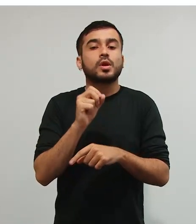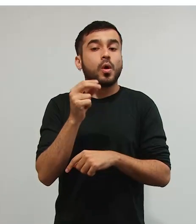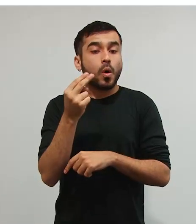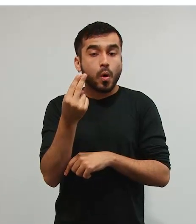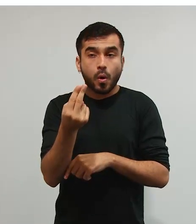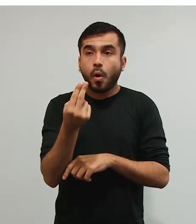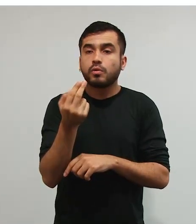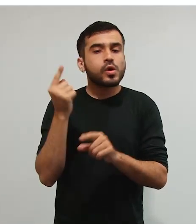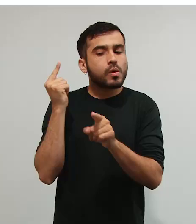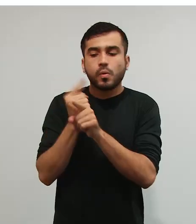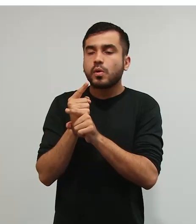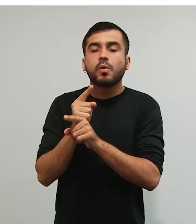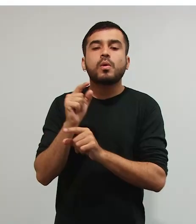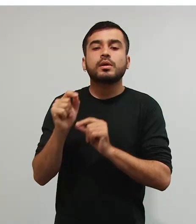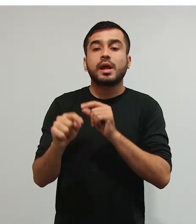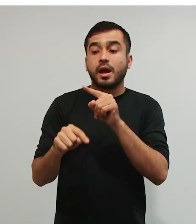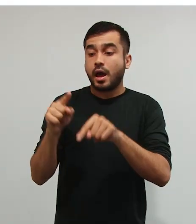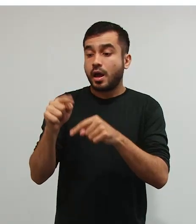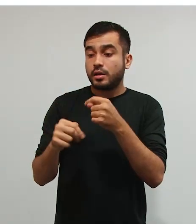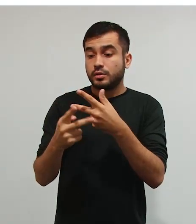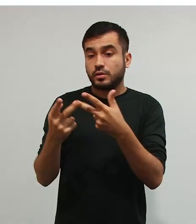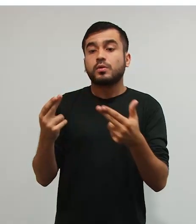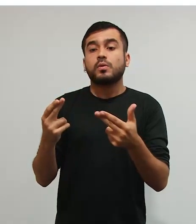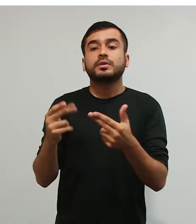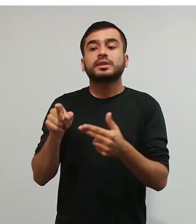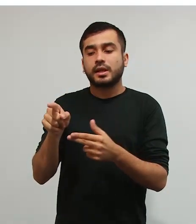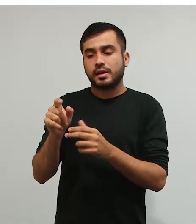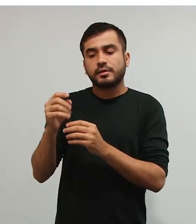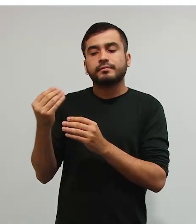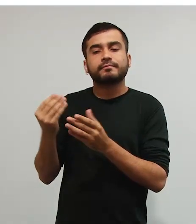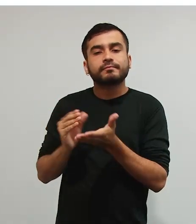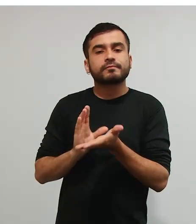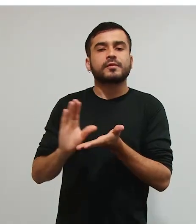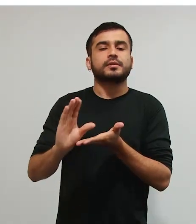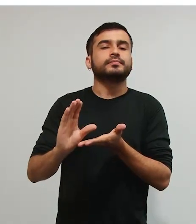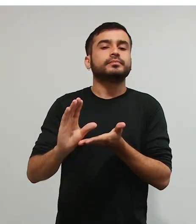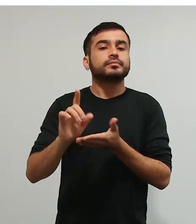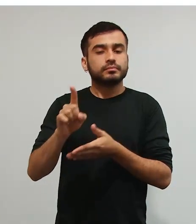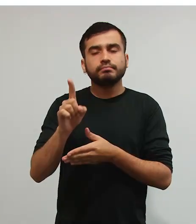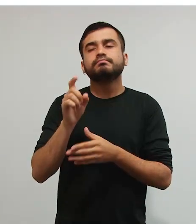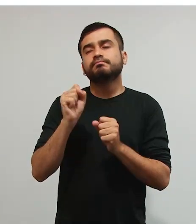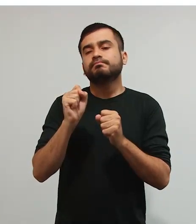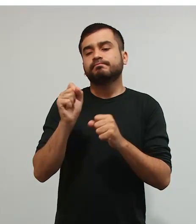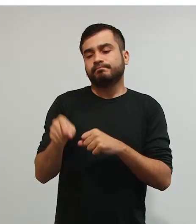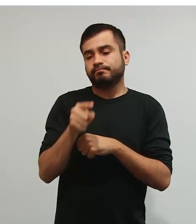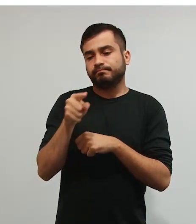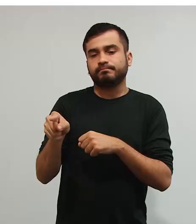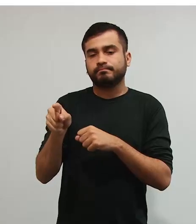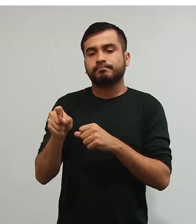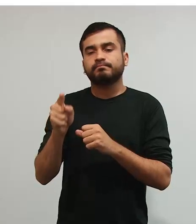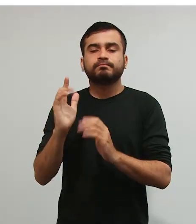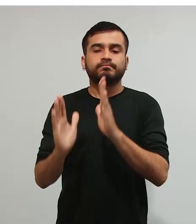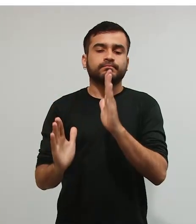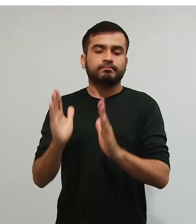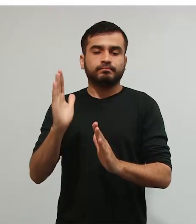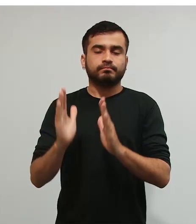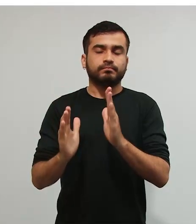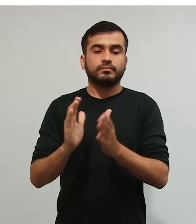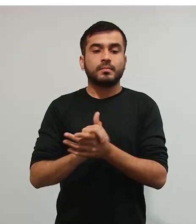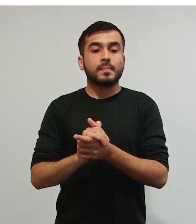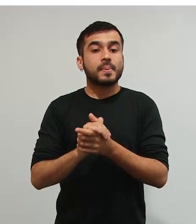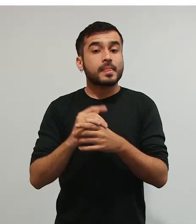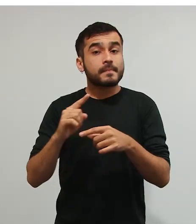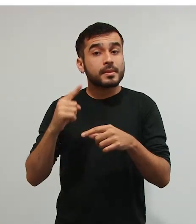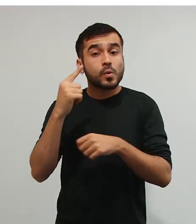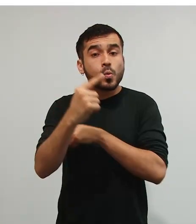não encontrar bens ou bens penhoráveis. Aí ele pode suspender o curso da execução, tá?